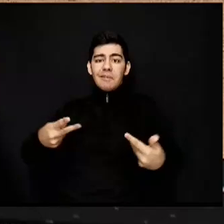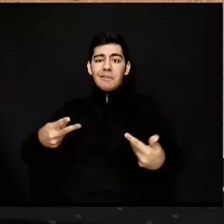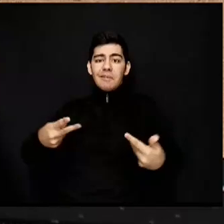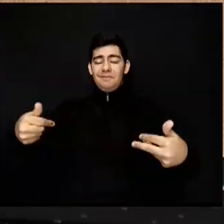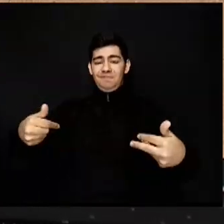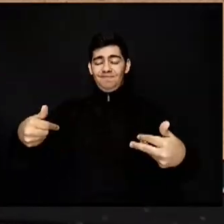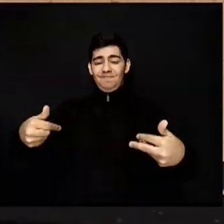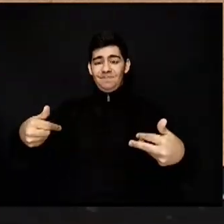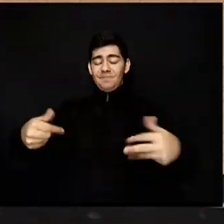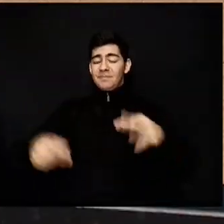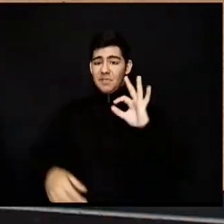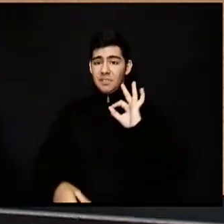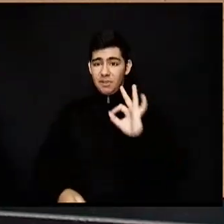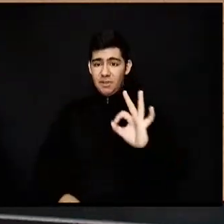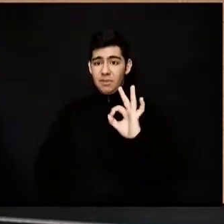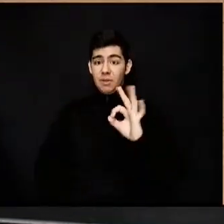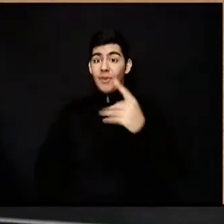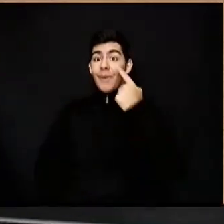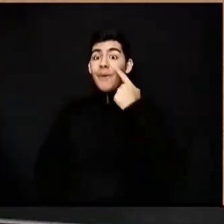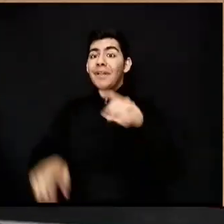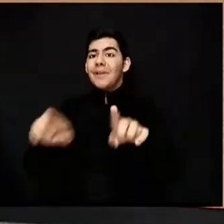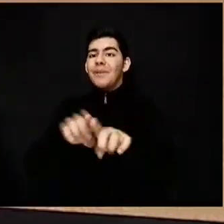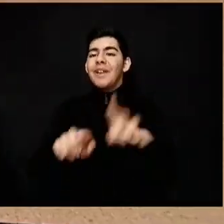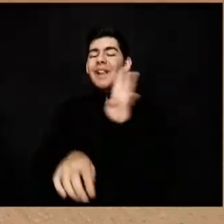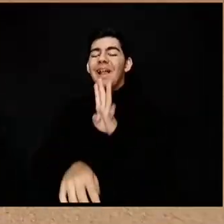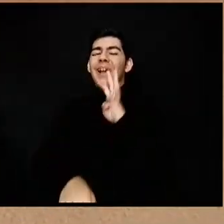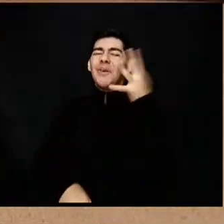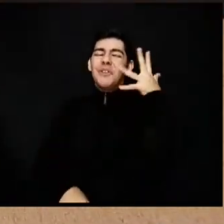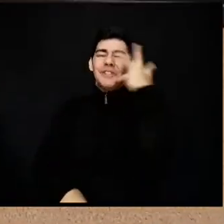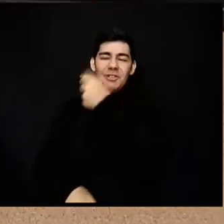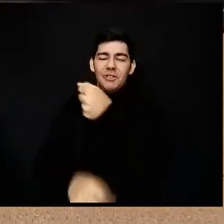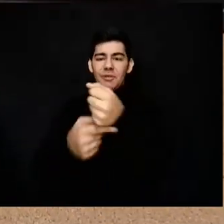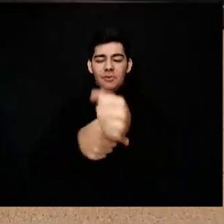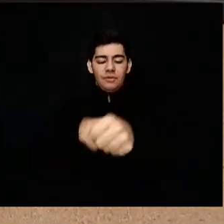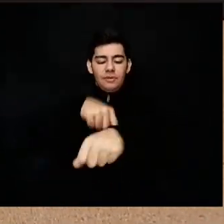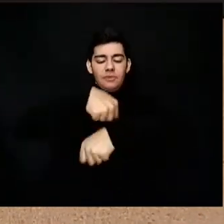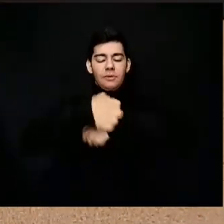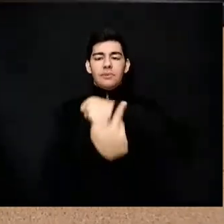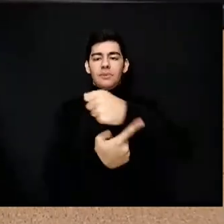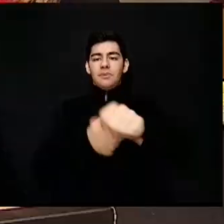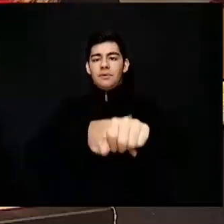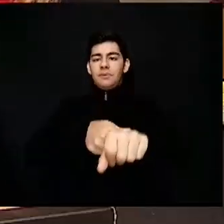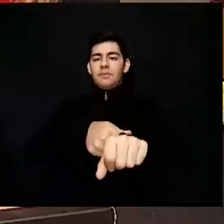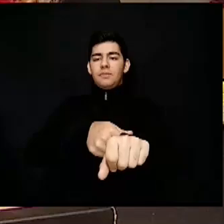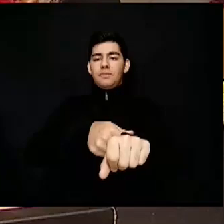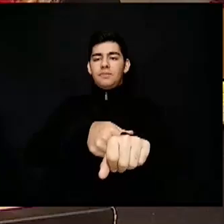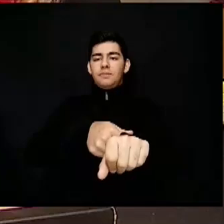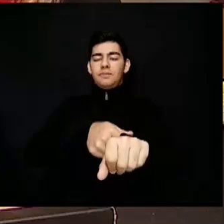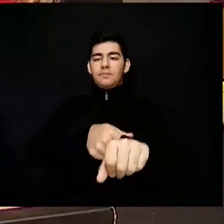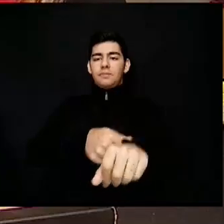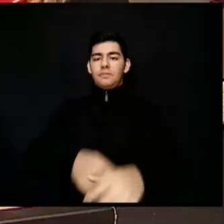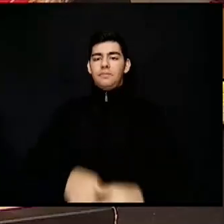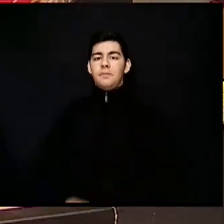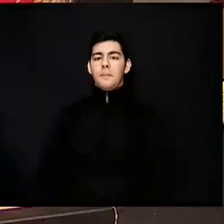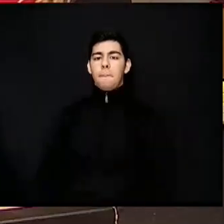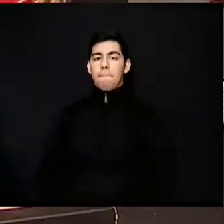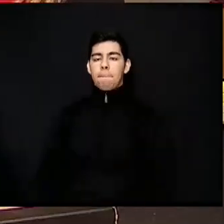E aí, ó, olha que lindo que fica. Que lindo. Só não vou colocar porque eu já tô de